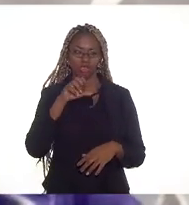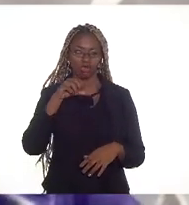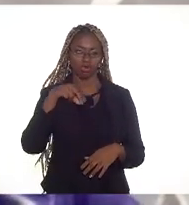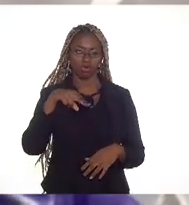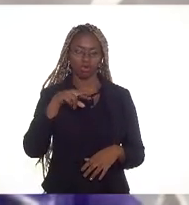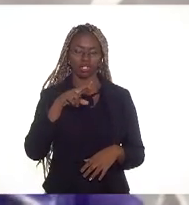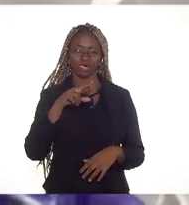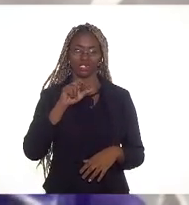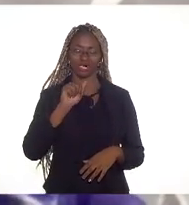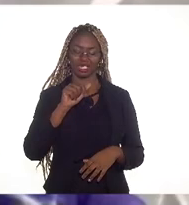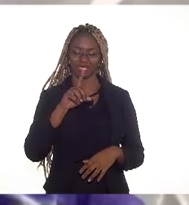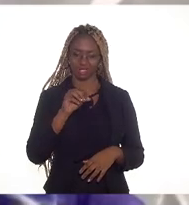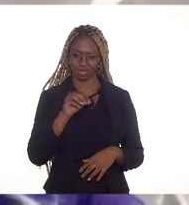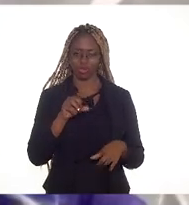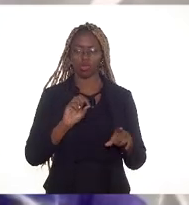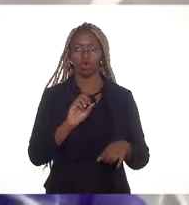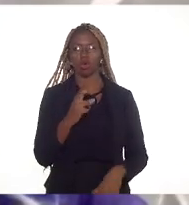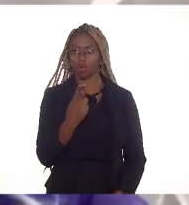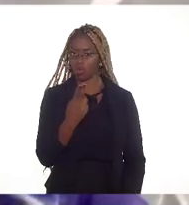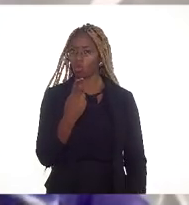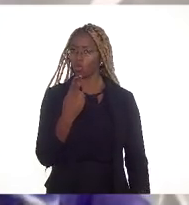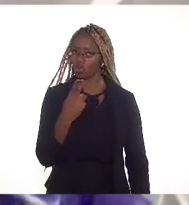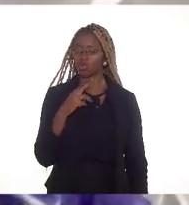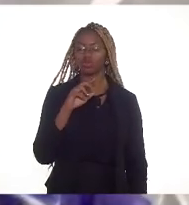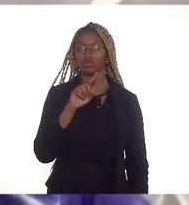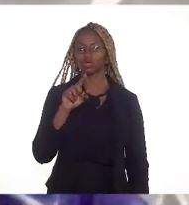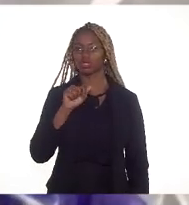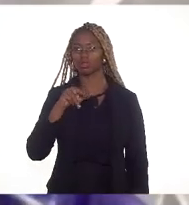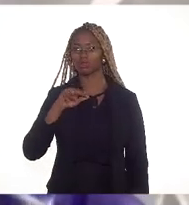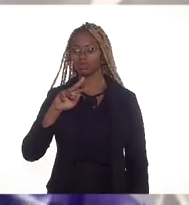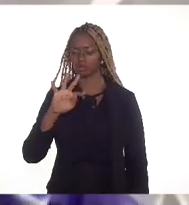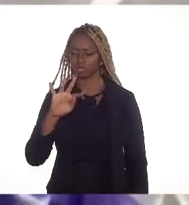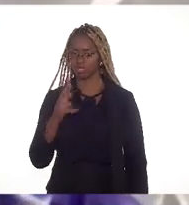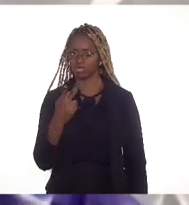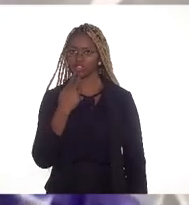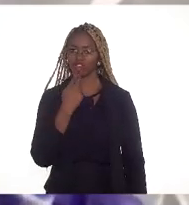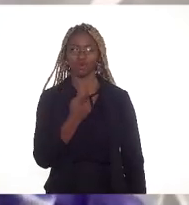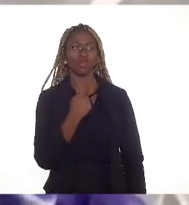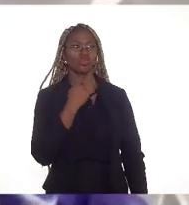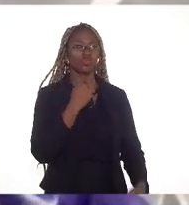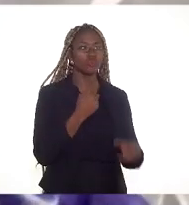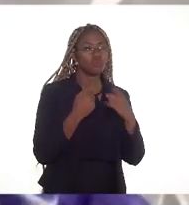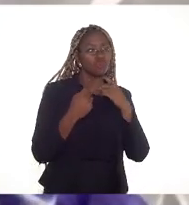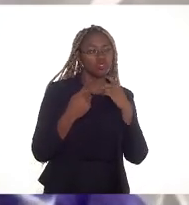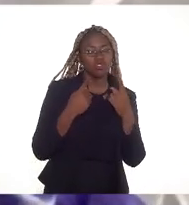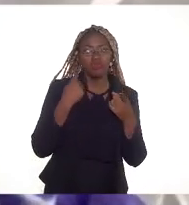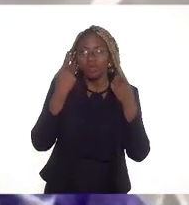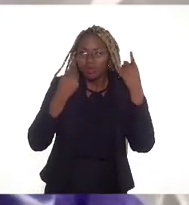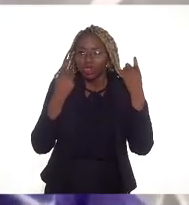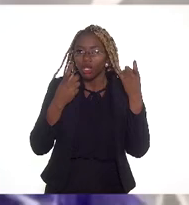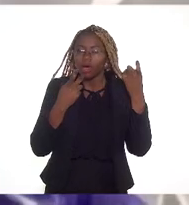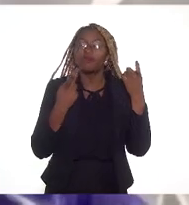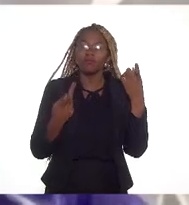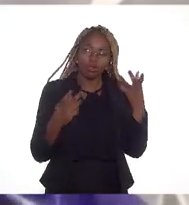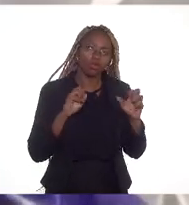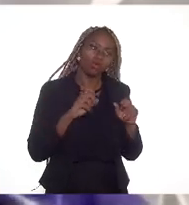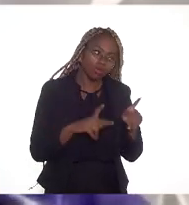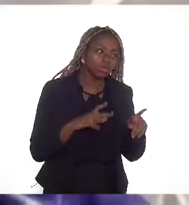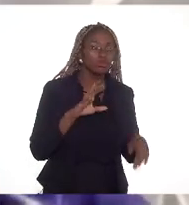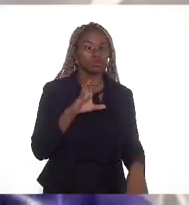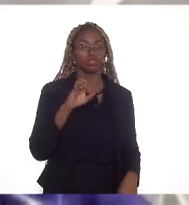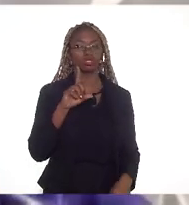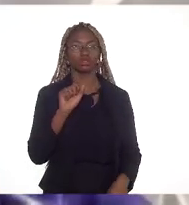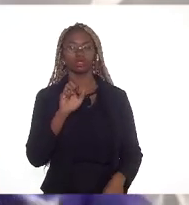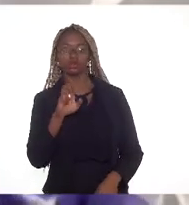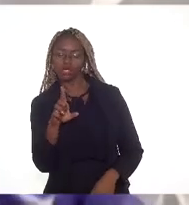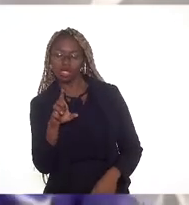Zamit que falou do cenário das incertezas e colocou a questão da SEDAI, a questão do regime de